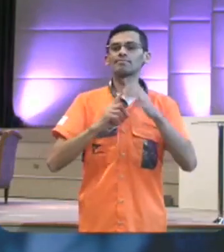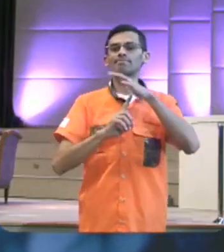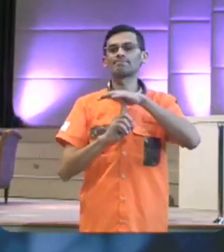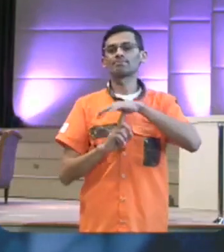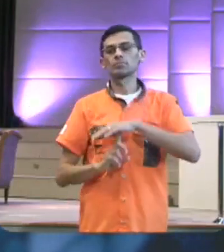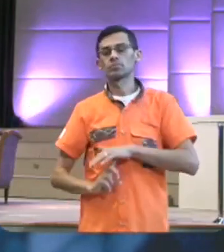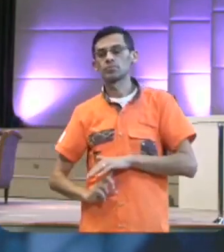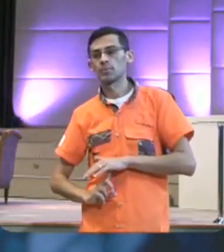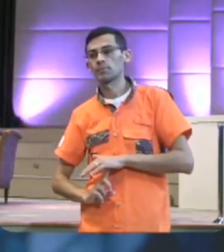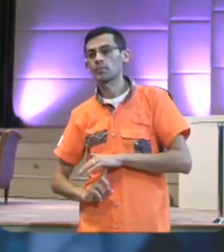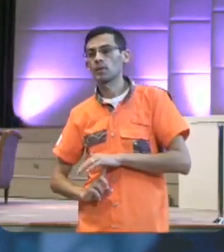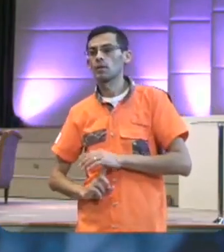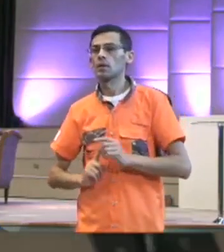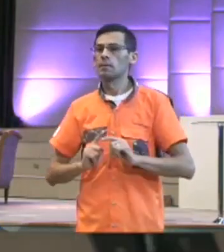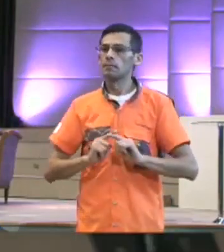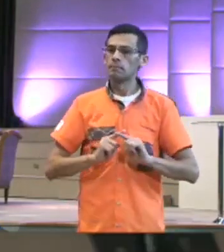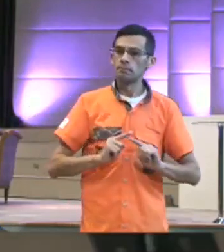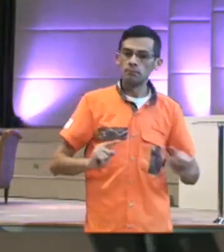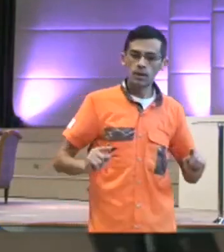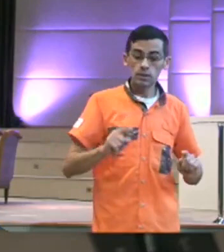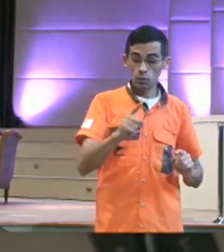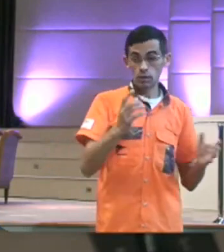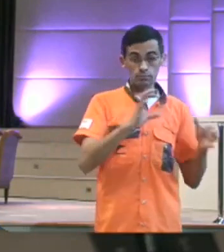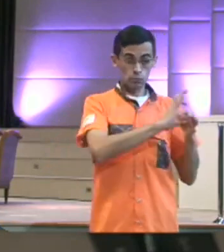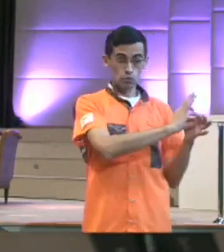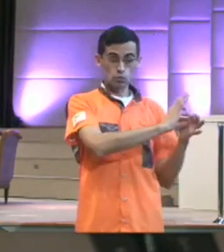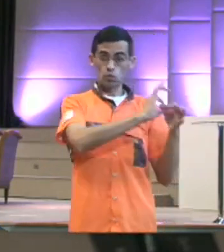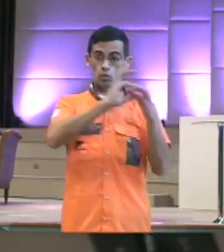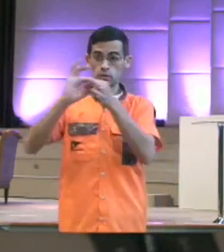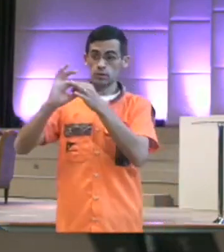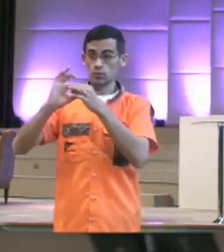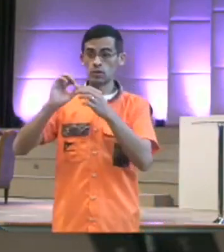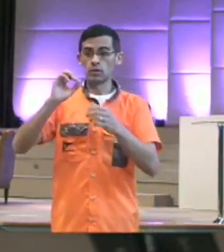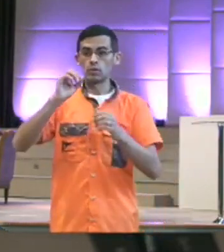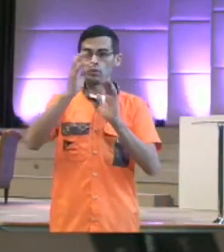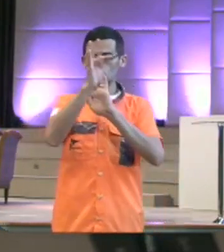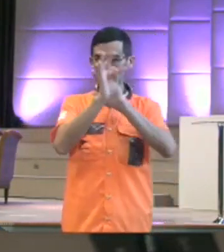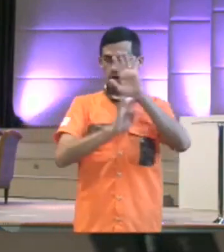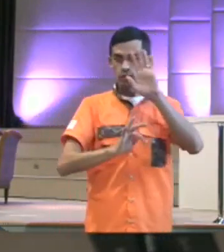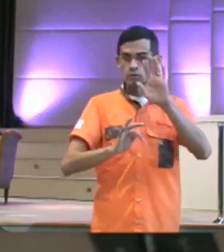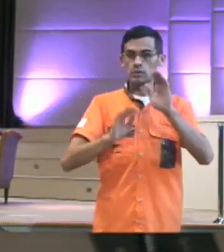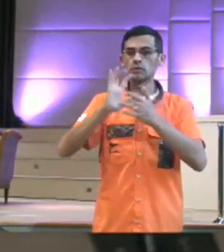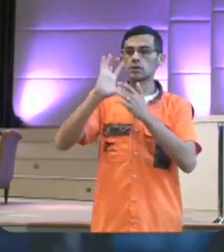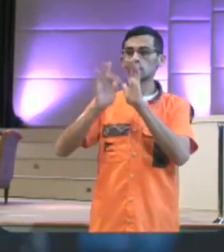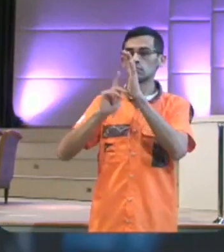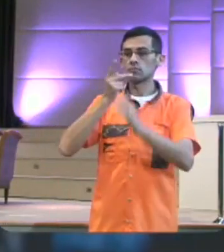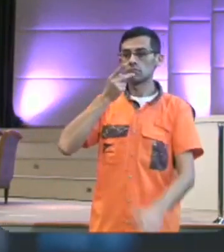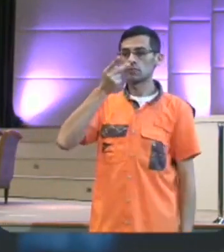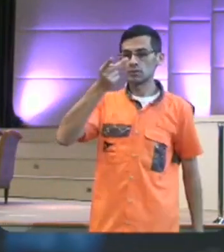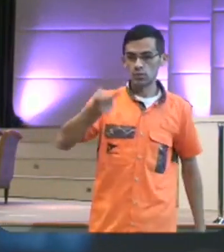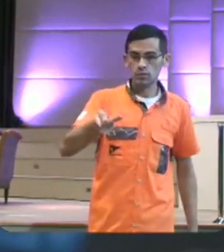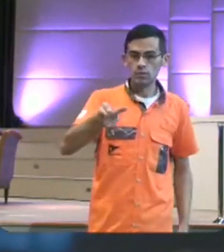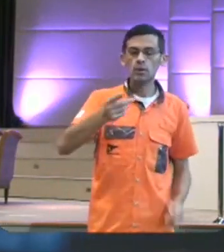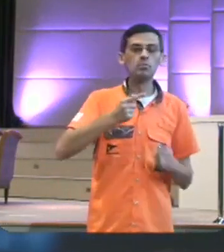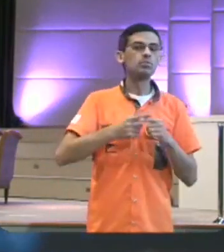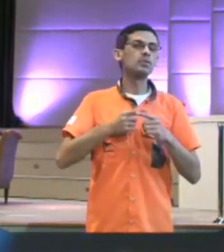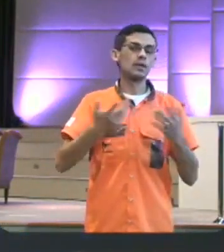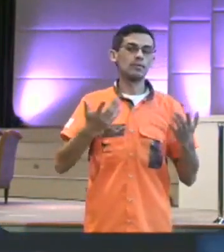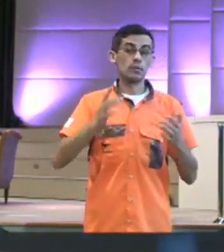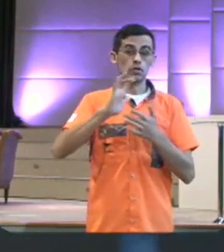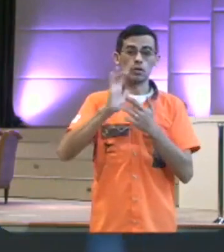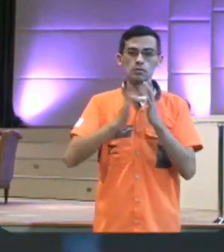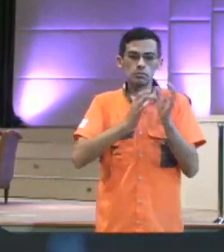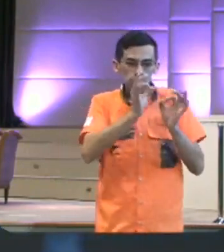quarto. Foi diante desse cenário que Jesus fala essas palavras. Por quê? Porque Jesus